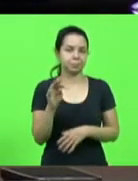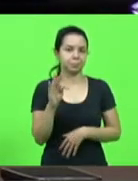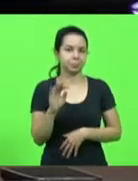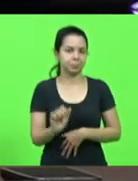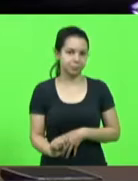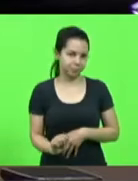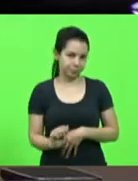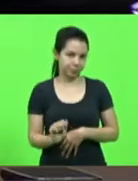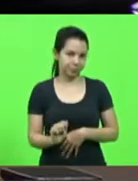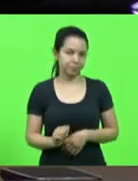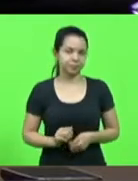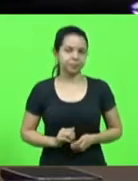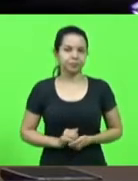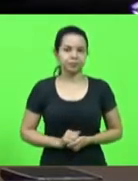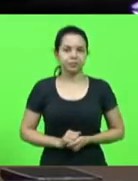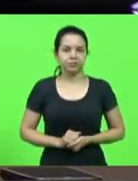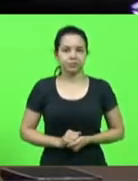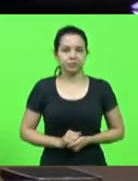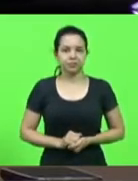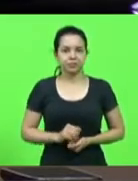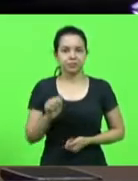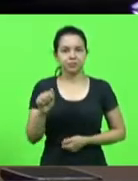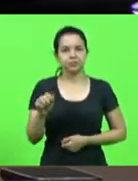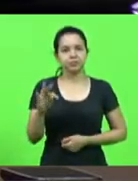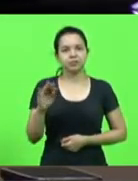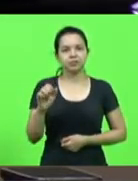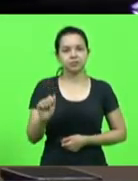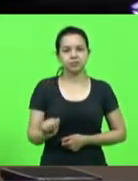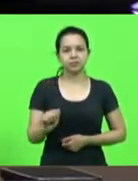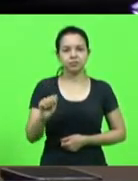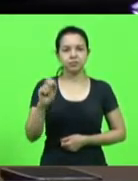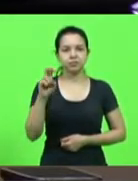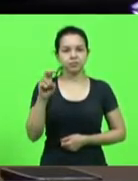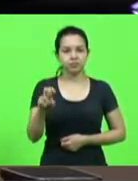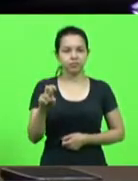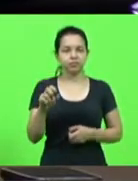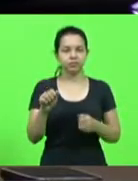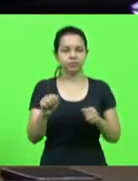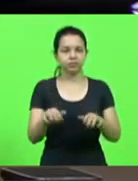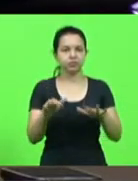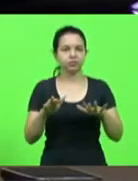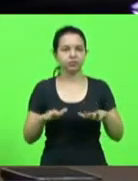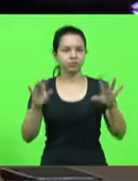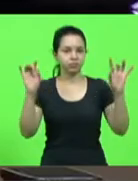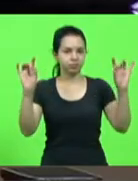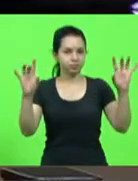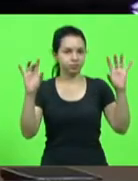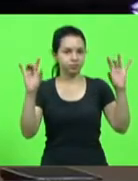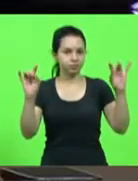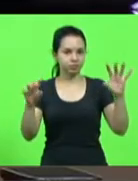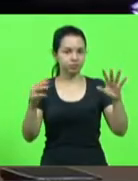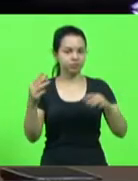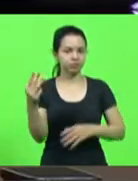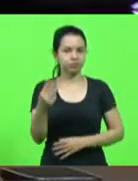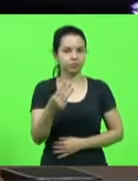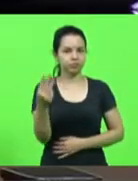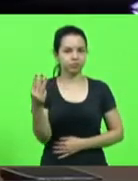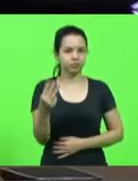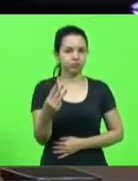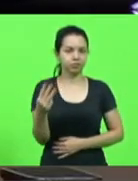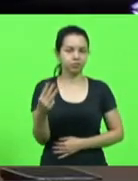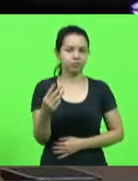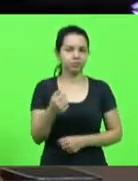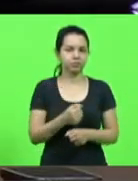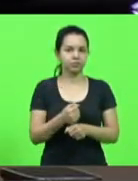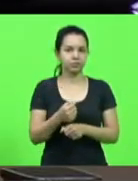ler. Ata da 5ª sessão especial da 3ª sessão